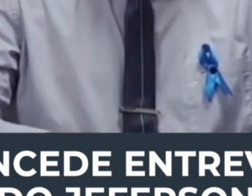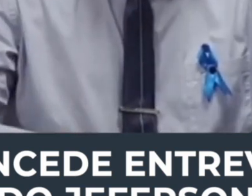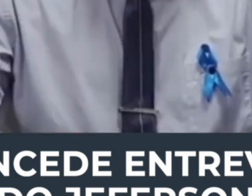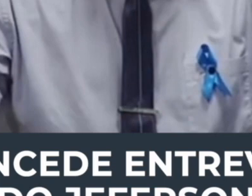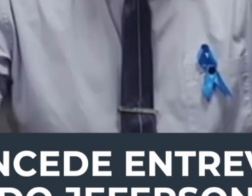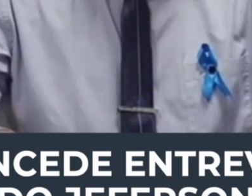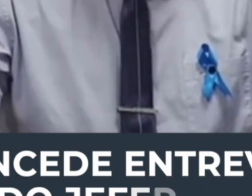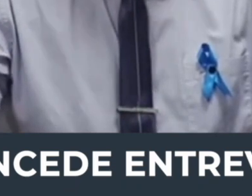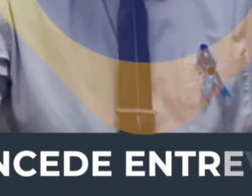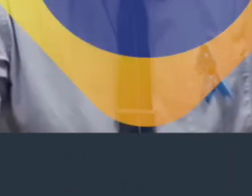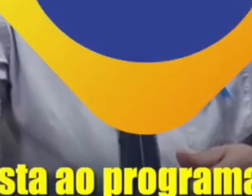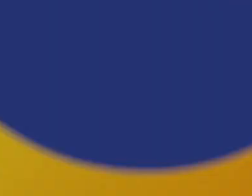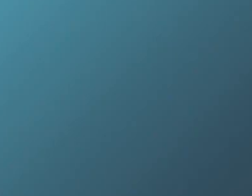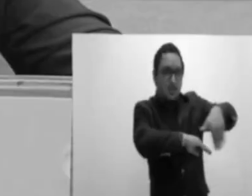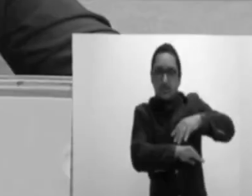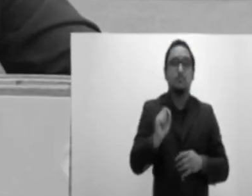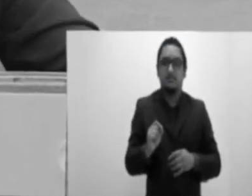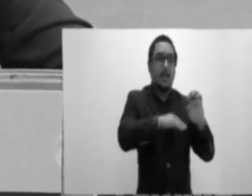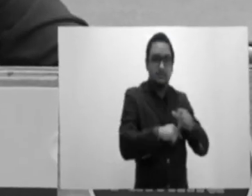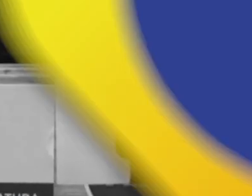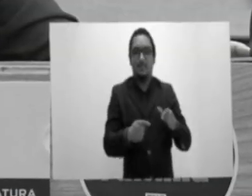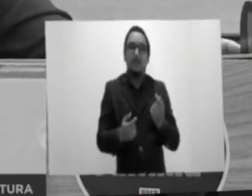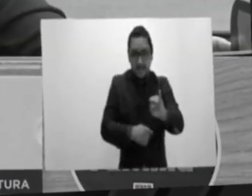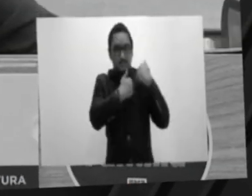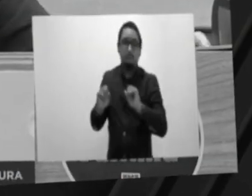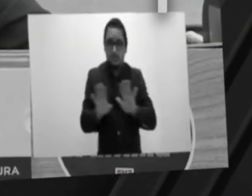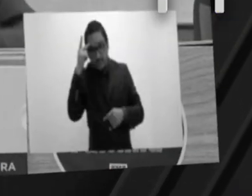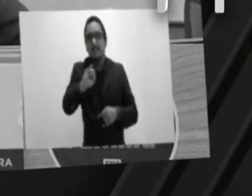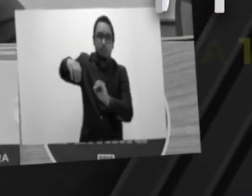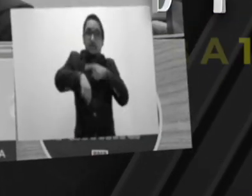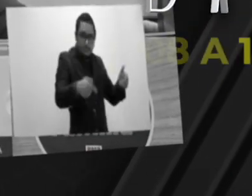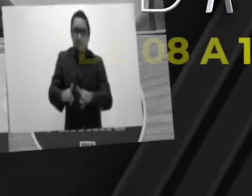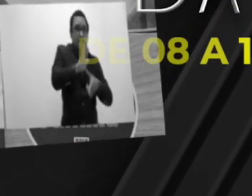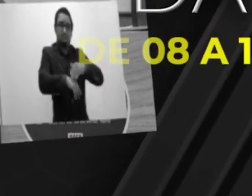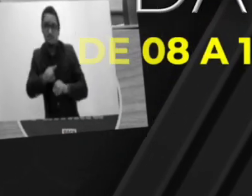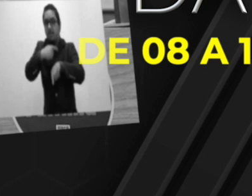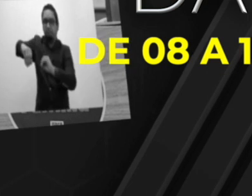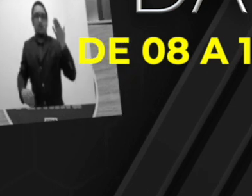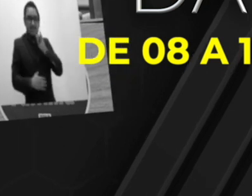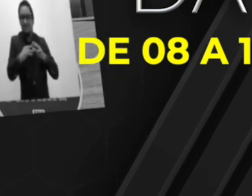federal parece estar parada no Congresso. E esse foi então o resumo de atividades do vereador Raif